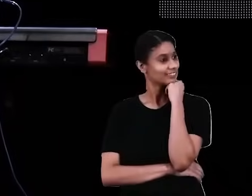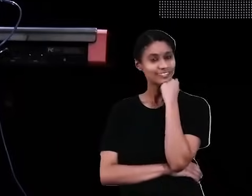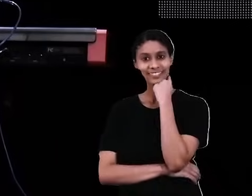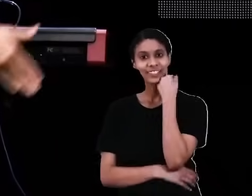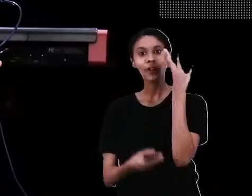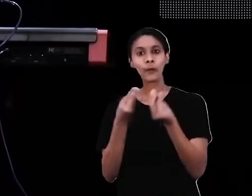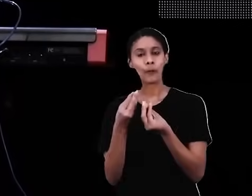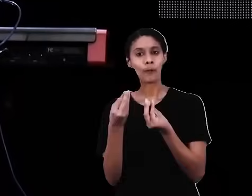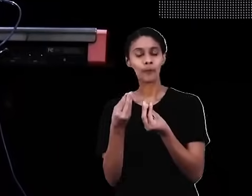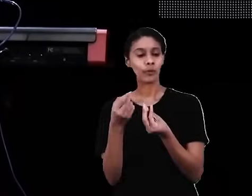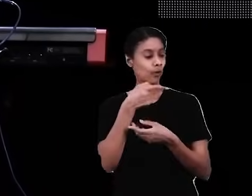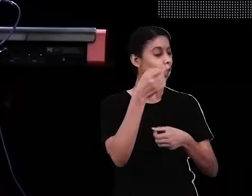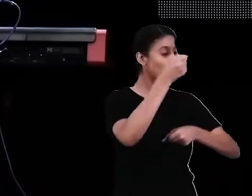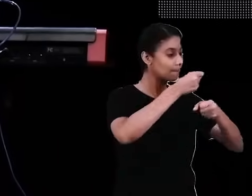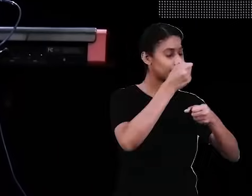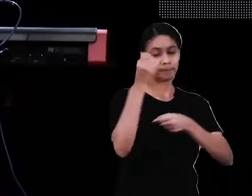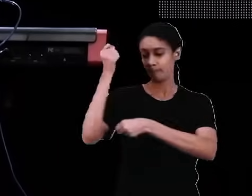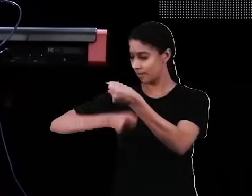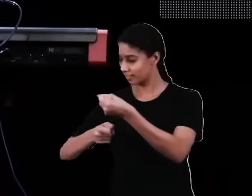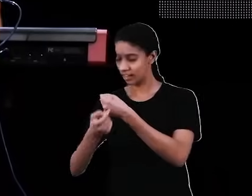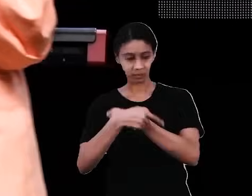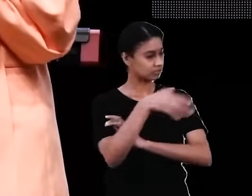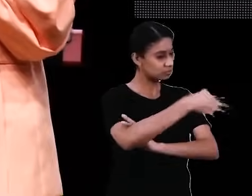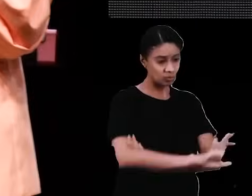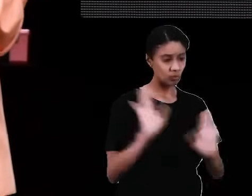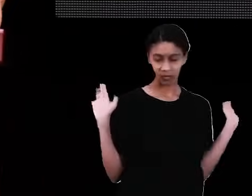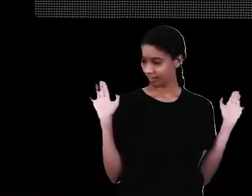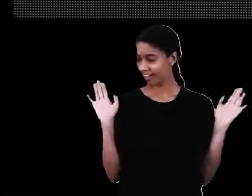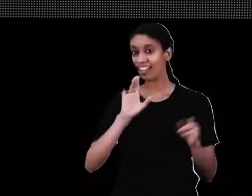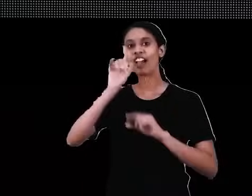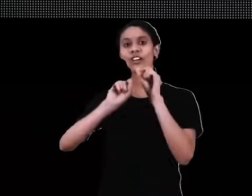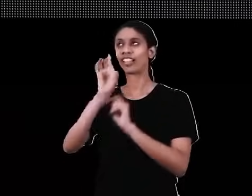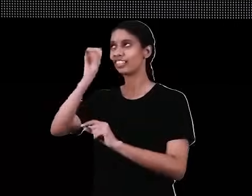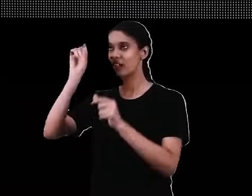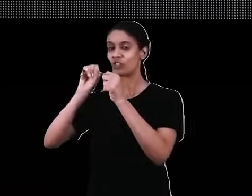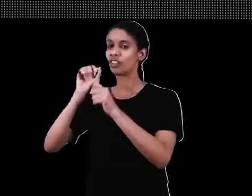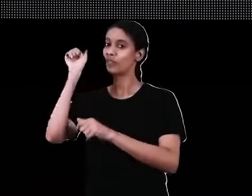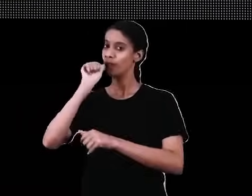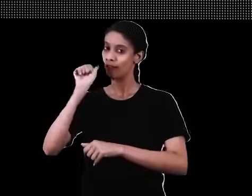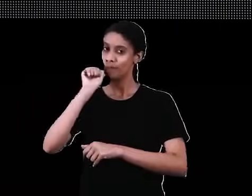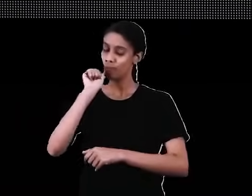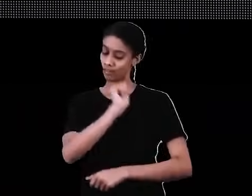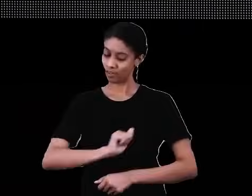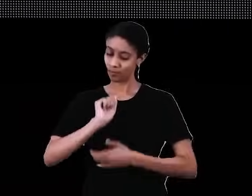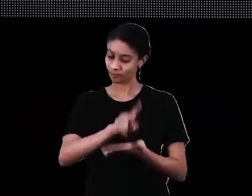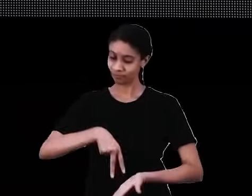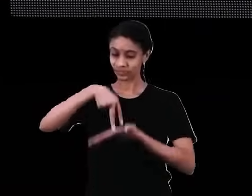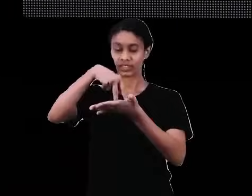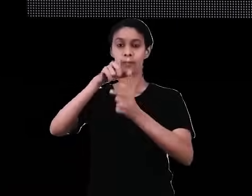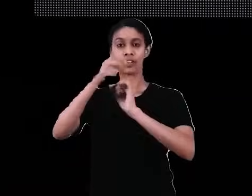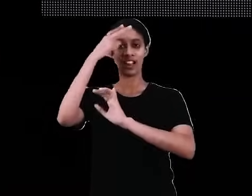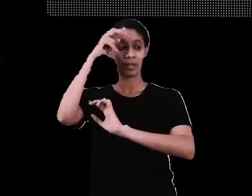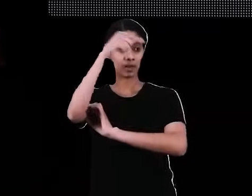Uma hora ele diz: não mata, outra hora ele quer matar. Aí Deus levanta uma Abigail para lembrar Davi que